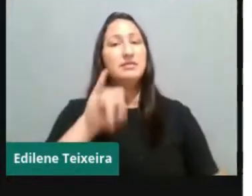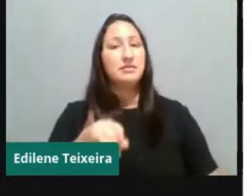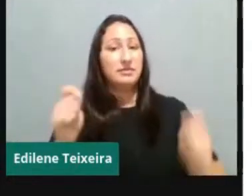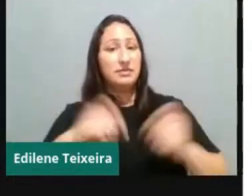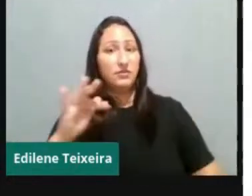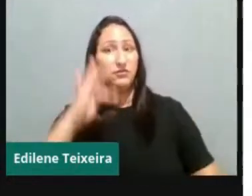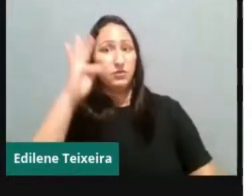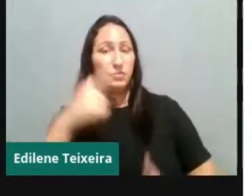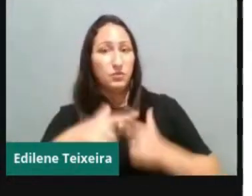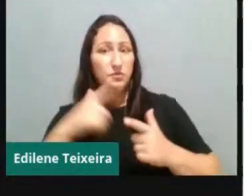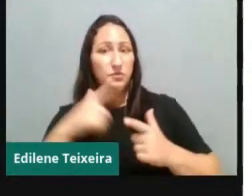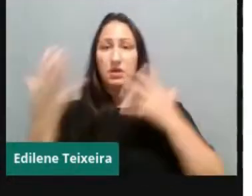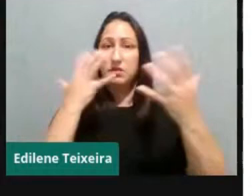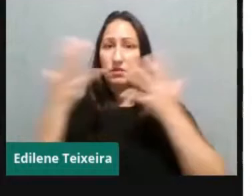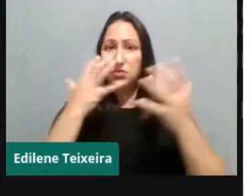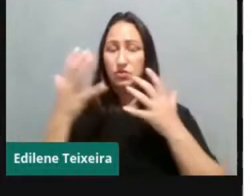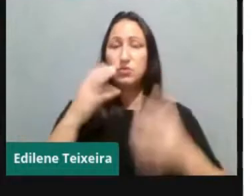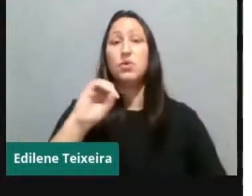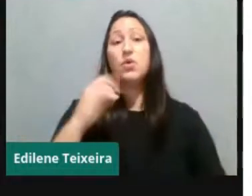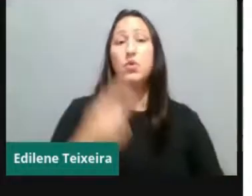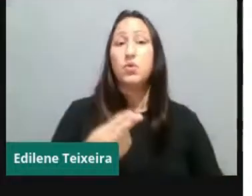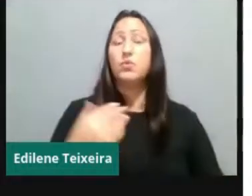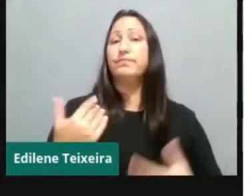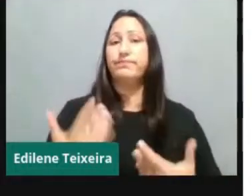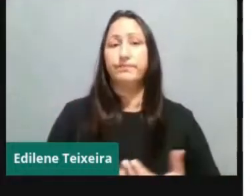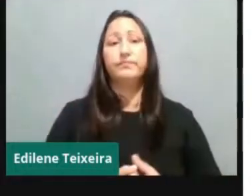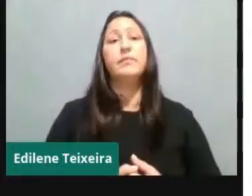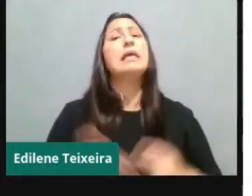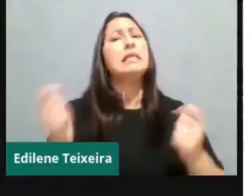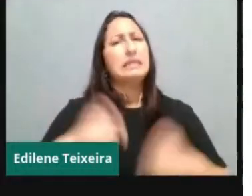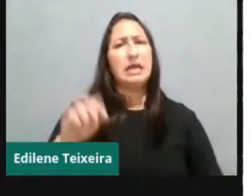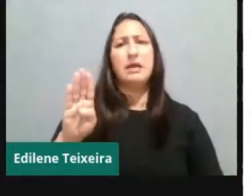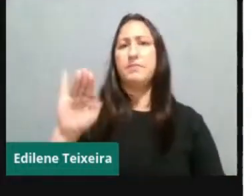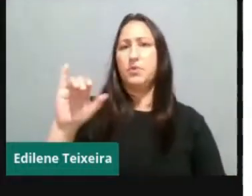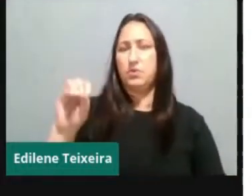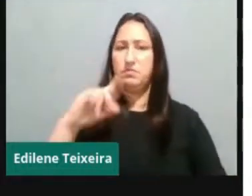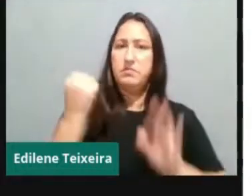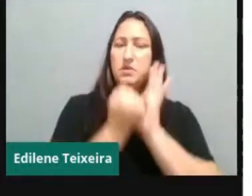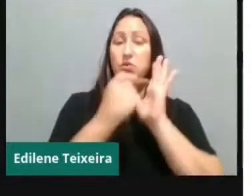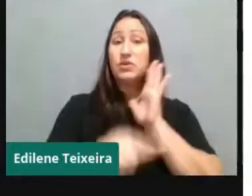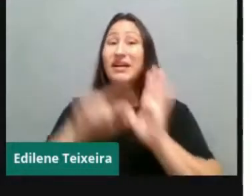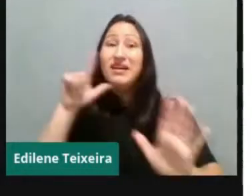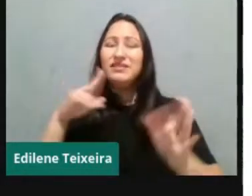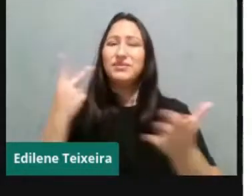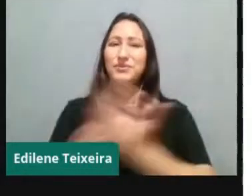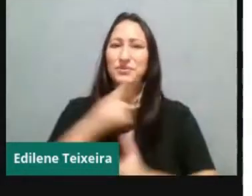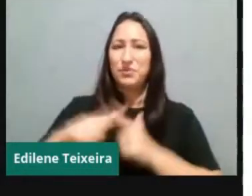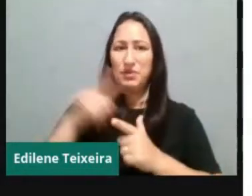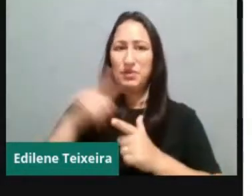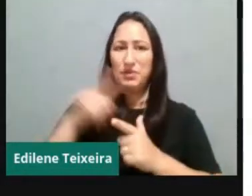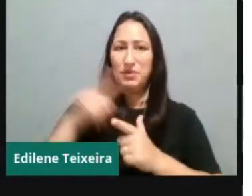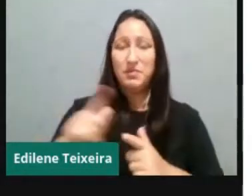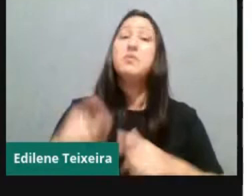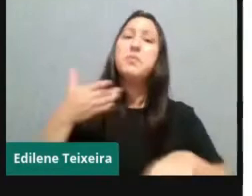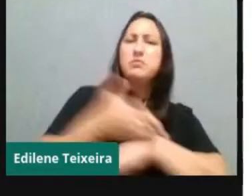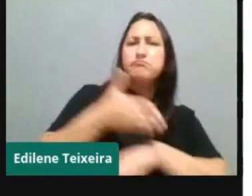mentais. Elas podem se constituir em biomarcadores identificáveis, né, precocemente, para permitir uma intervenção precoce.